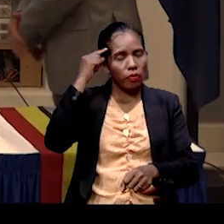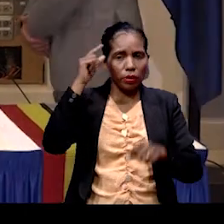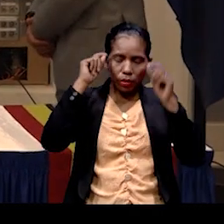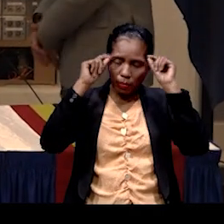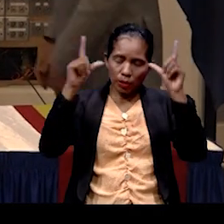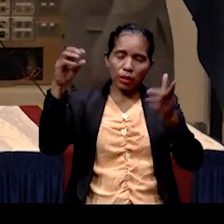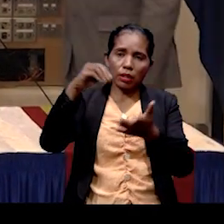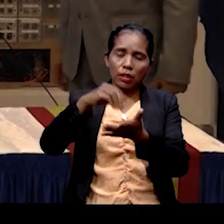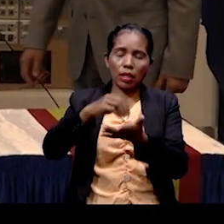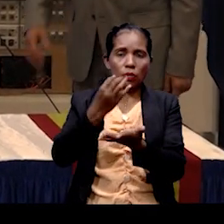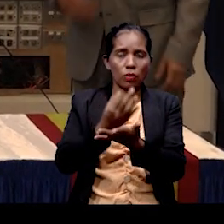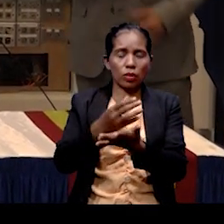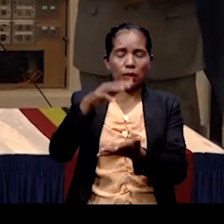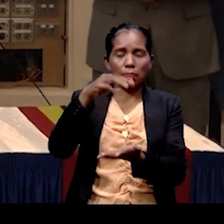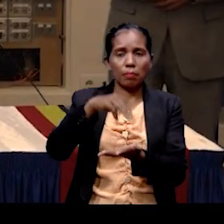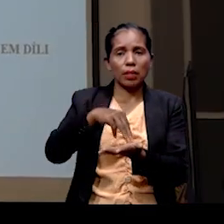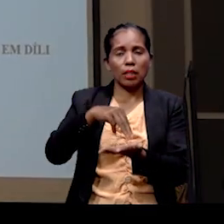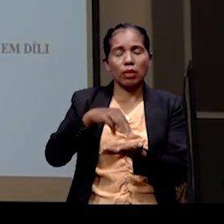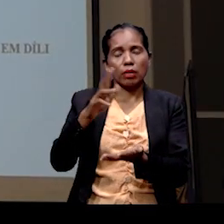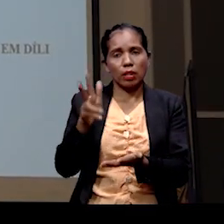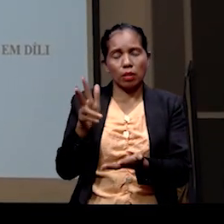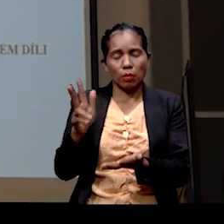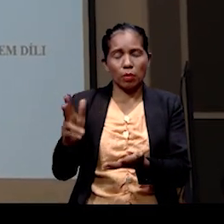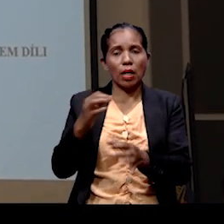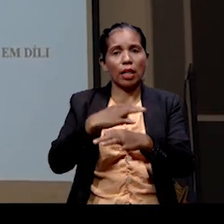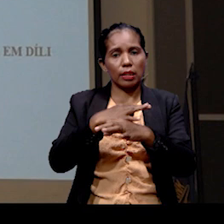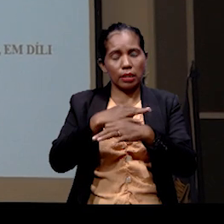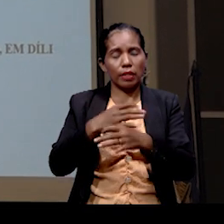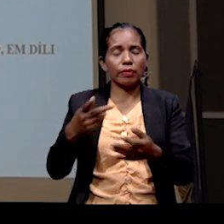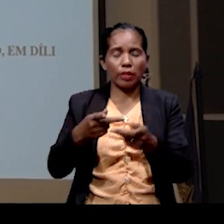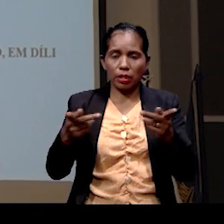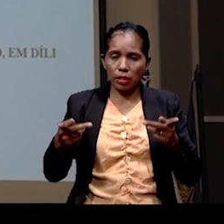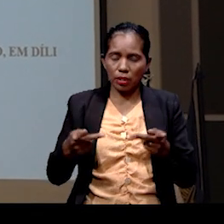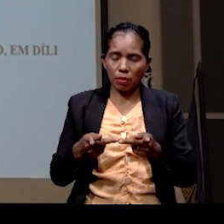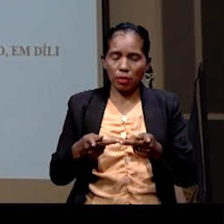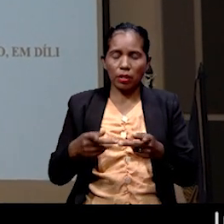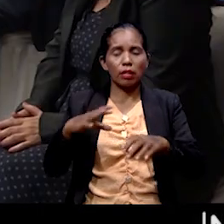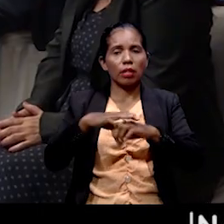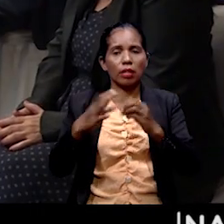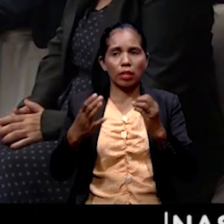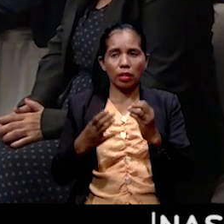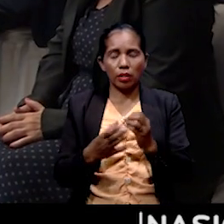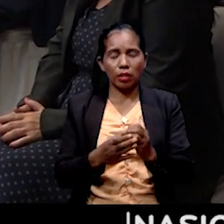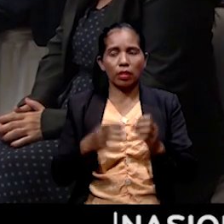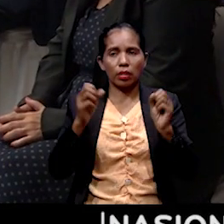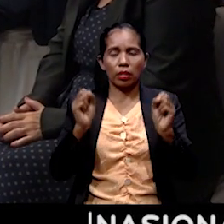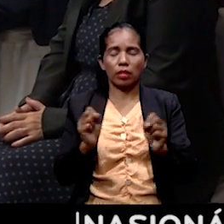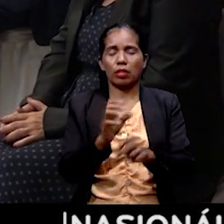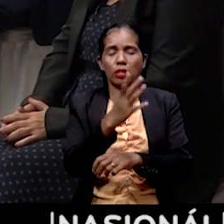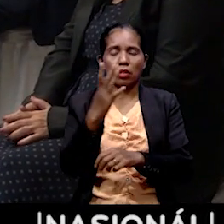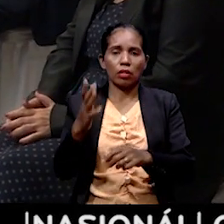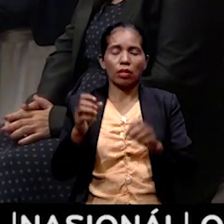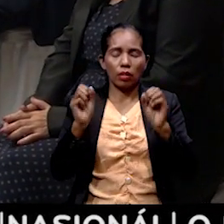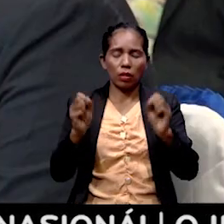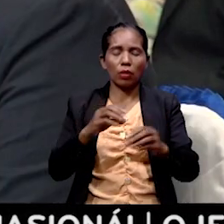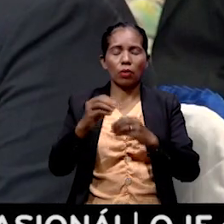aloca milhão do Nulo onde financia obra construção civil, aquisição Rai, compensação a errores no custo do Siraceluk,